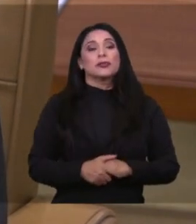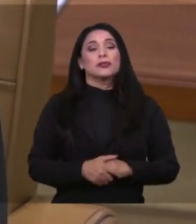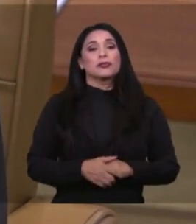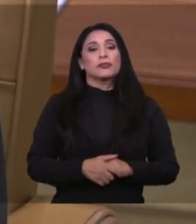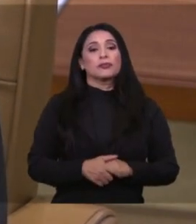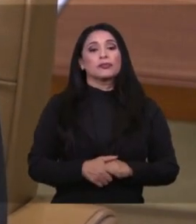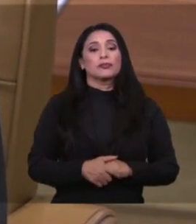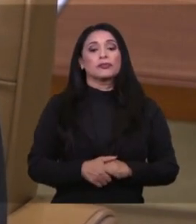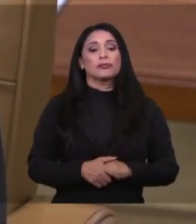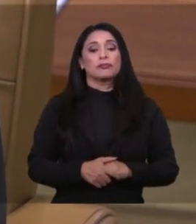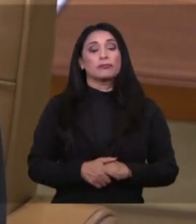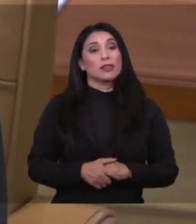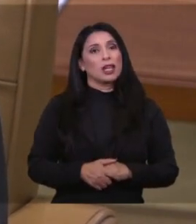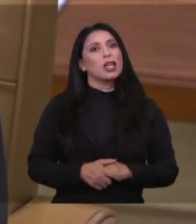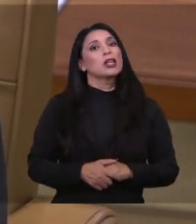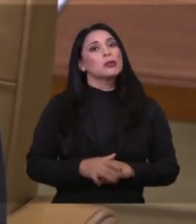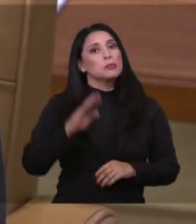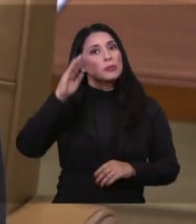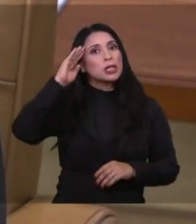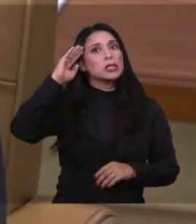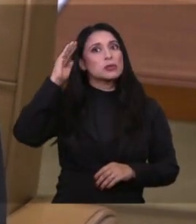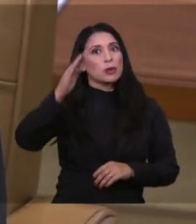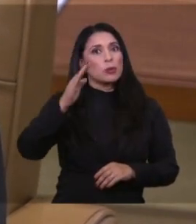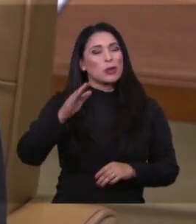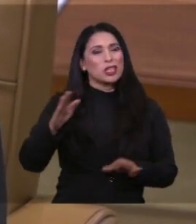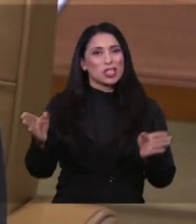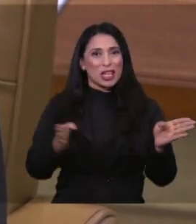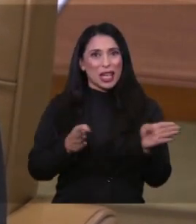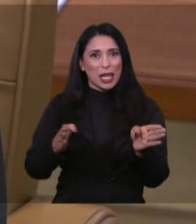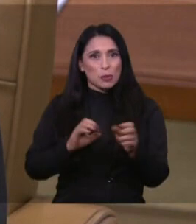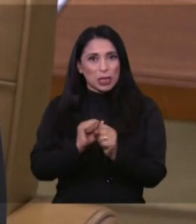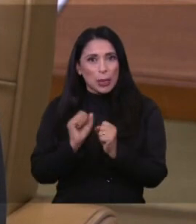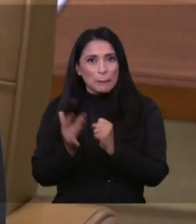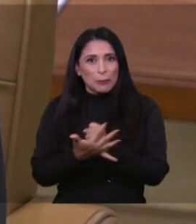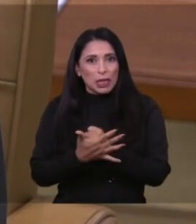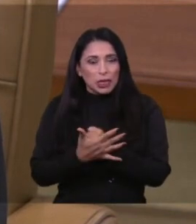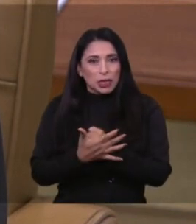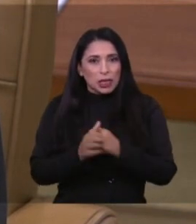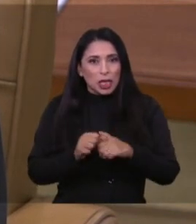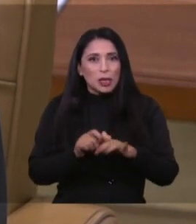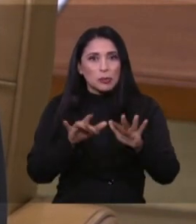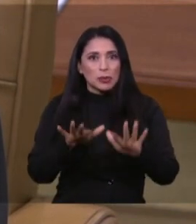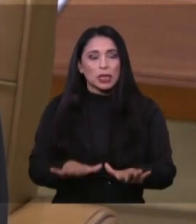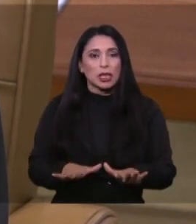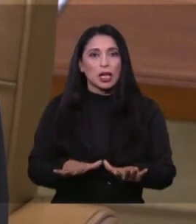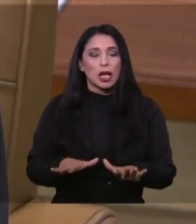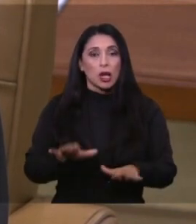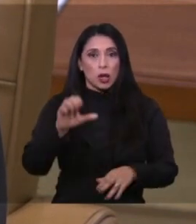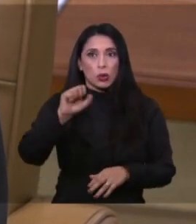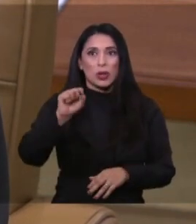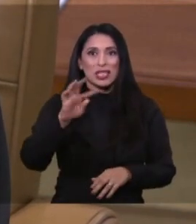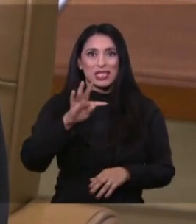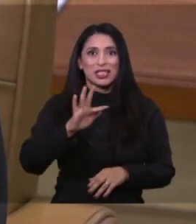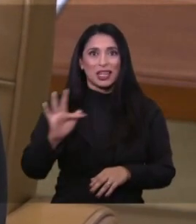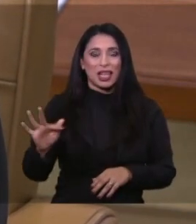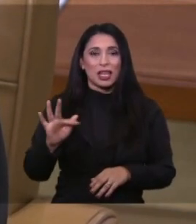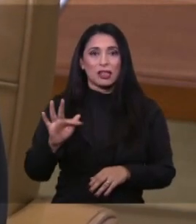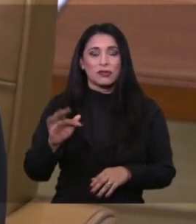Especialmente no curso da pandemia, esta instituição fundamental do Estado de Direito seja o primeiro alvo de